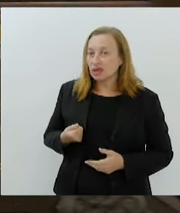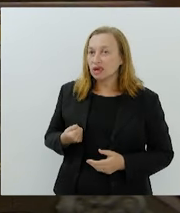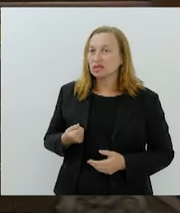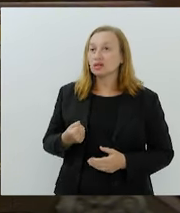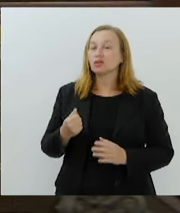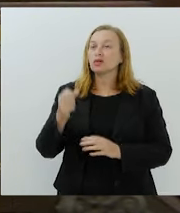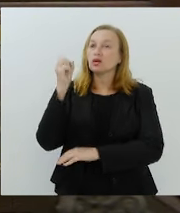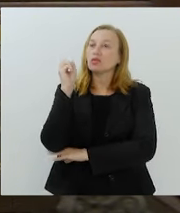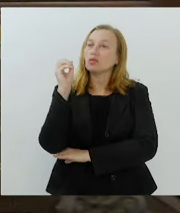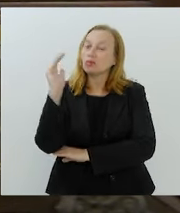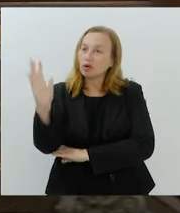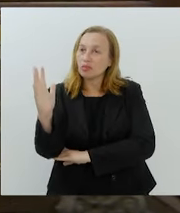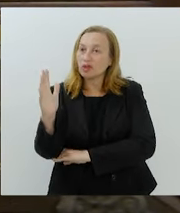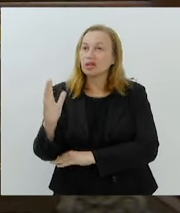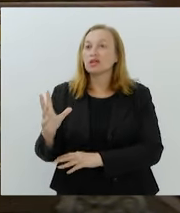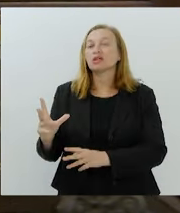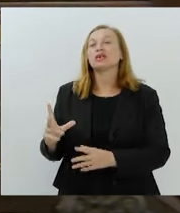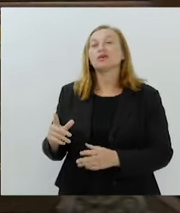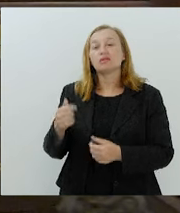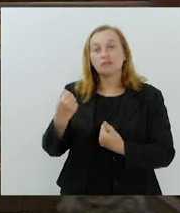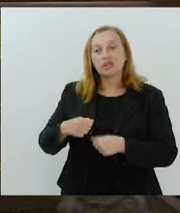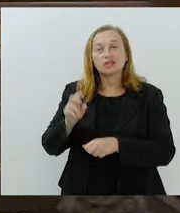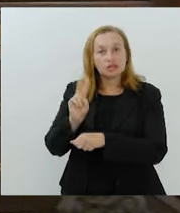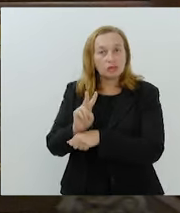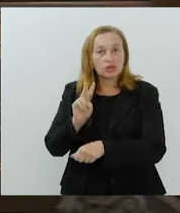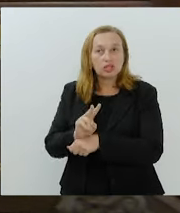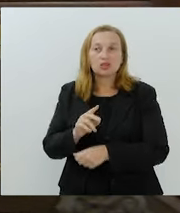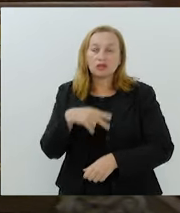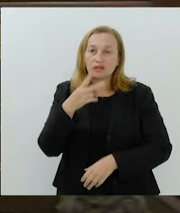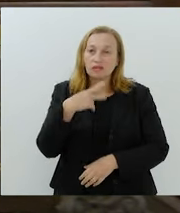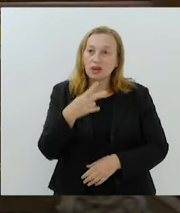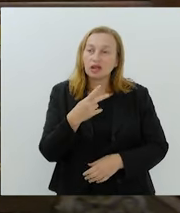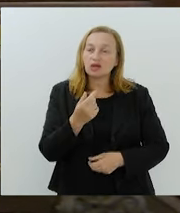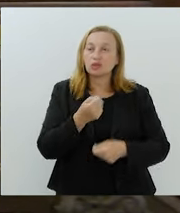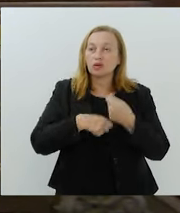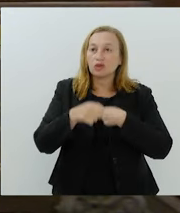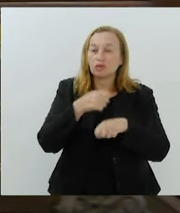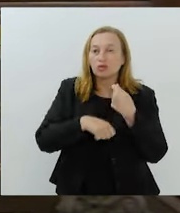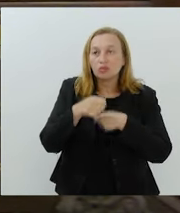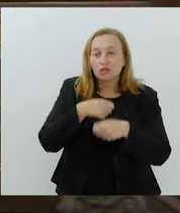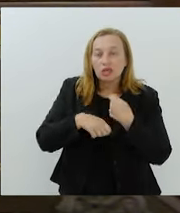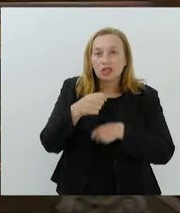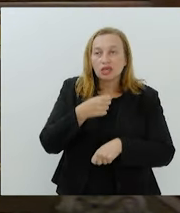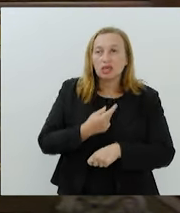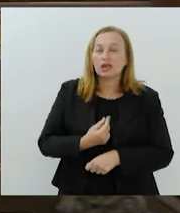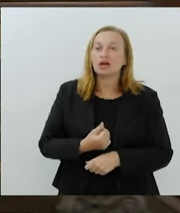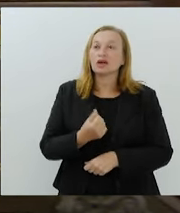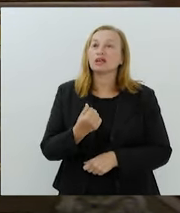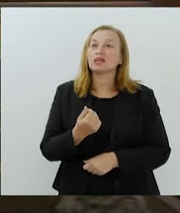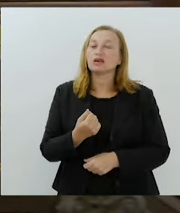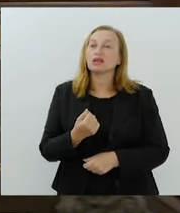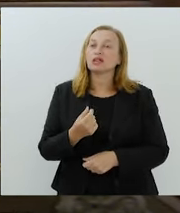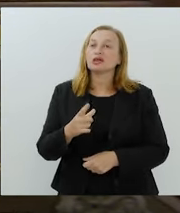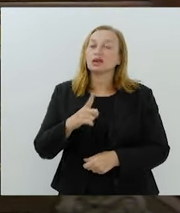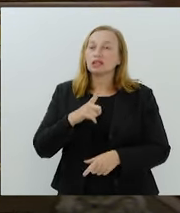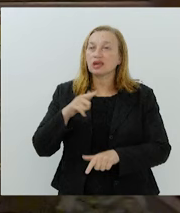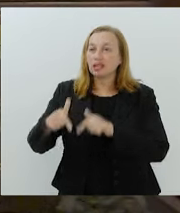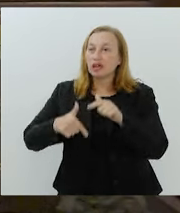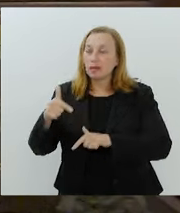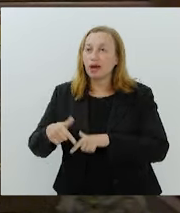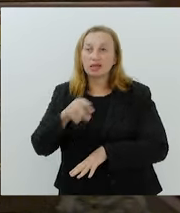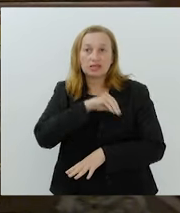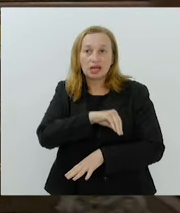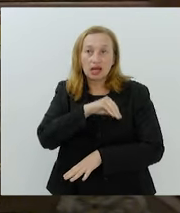ser resiliente e ser protegido. Quando a gente fala de uma economia pujante de longo prazo, que gera emprego e renda e produz a